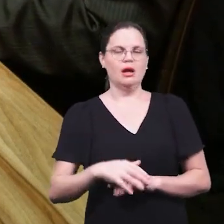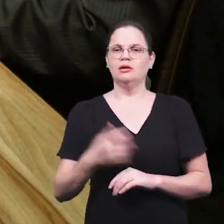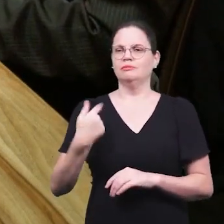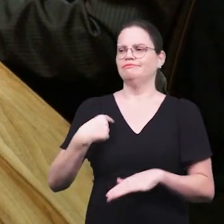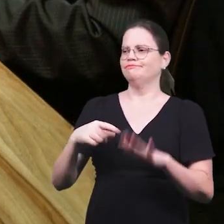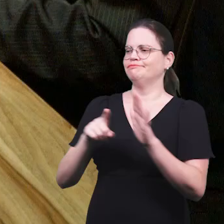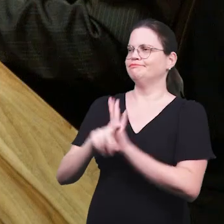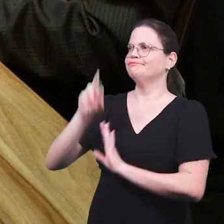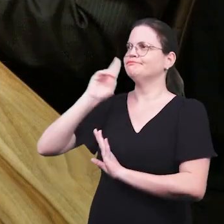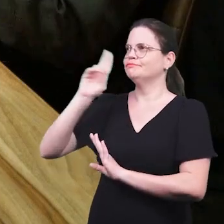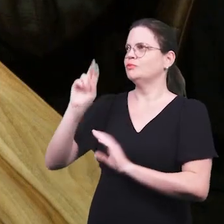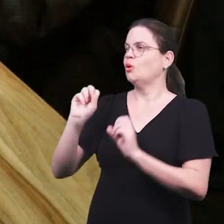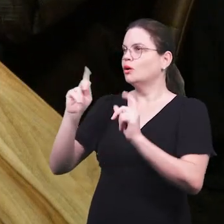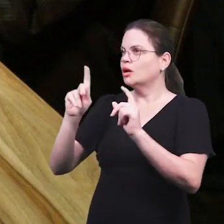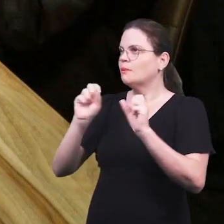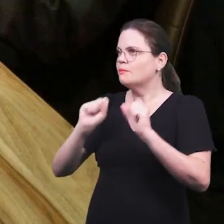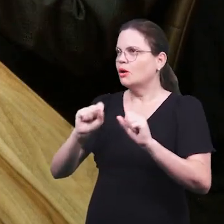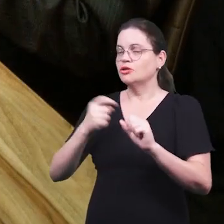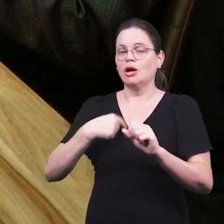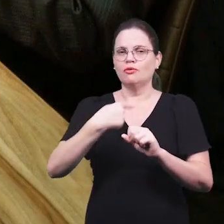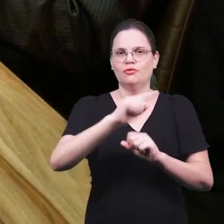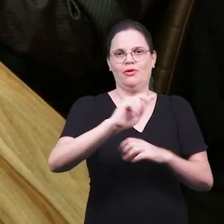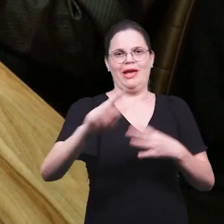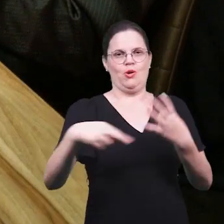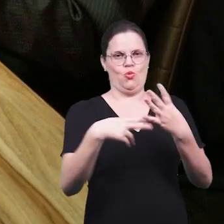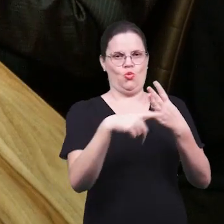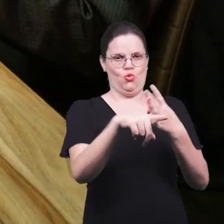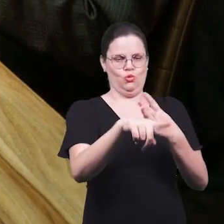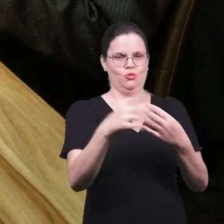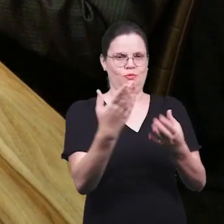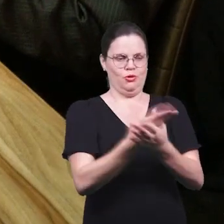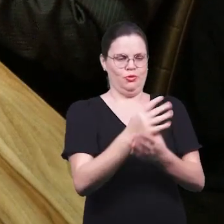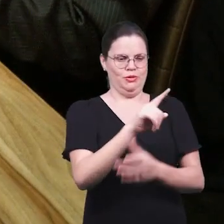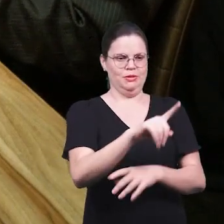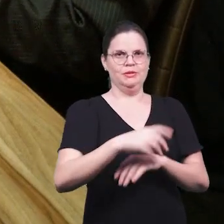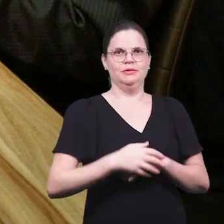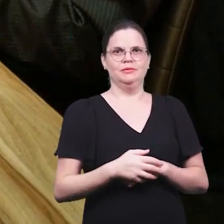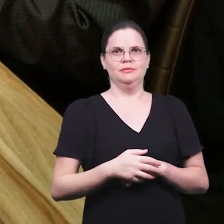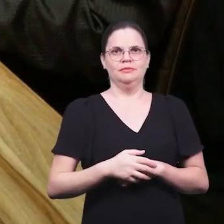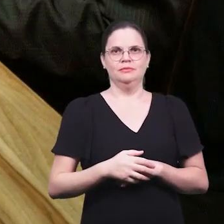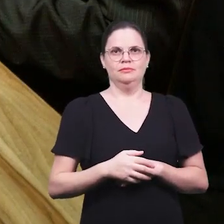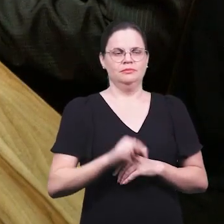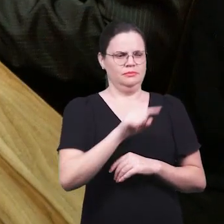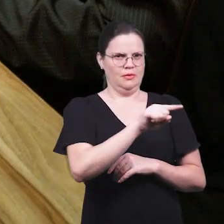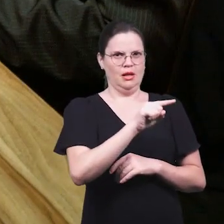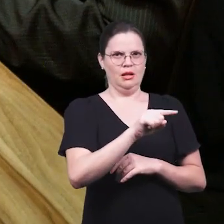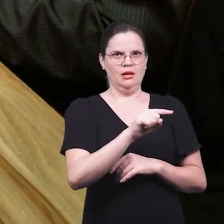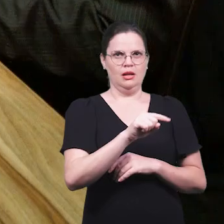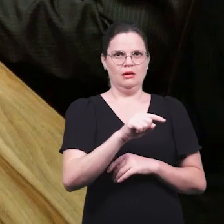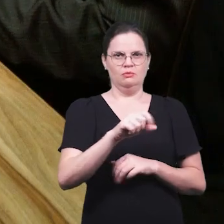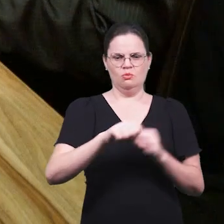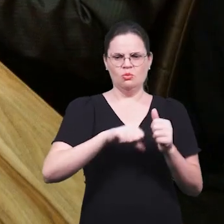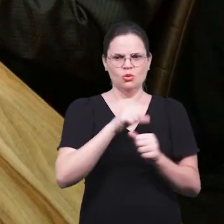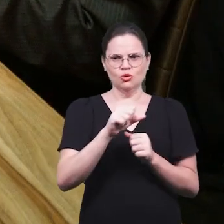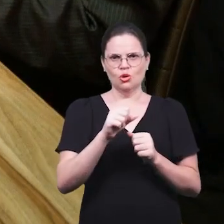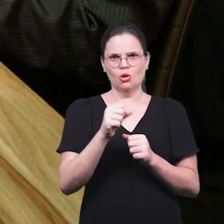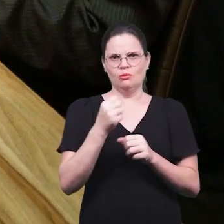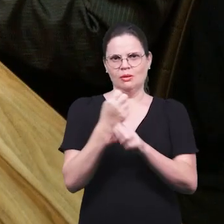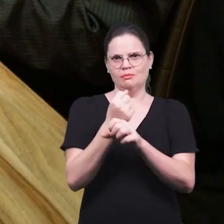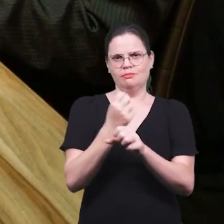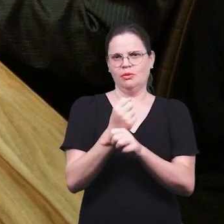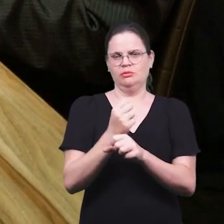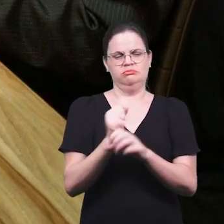fui eu entrar com recurso. O meu recurso, Júlio, resumindo a história, não resultou praticamente em mudança melhoria nenhuma para mim em